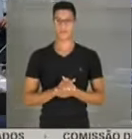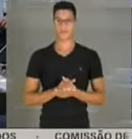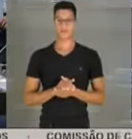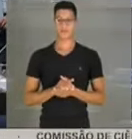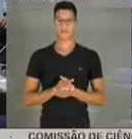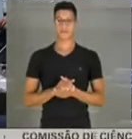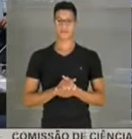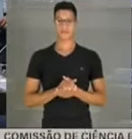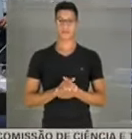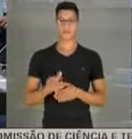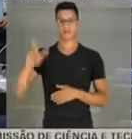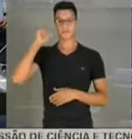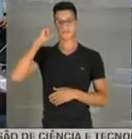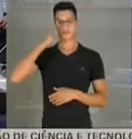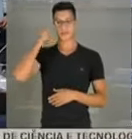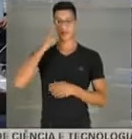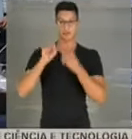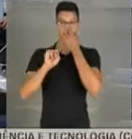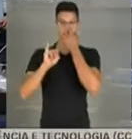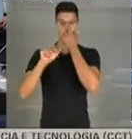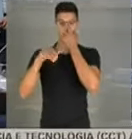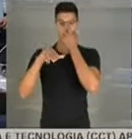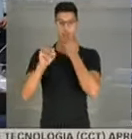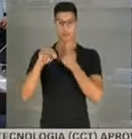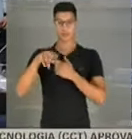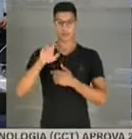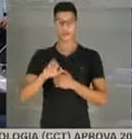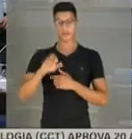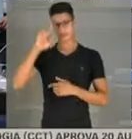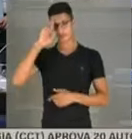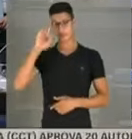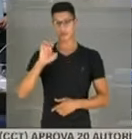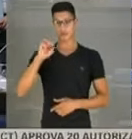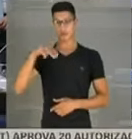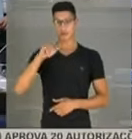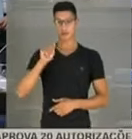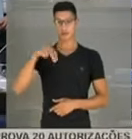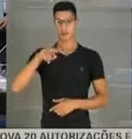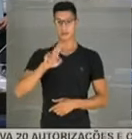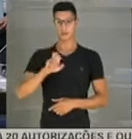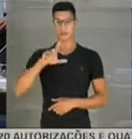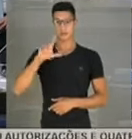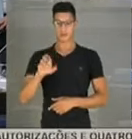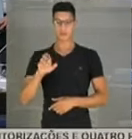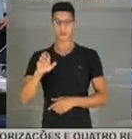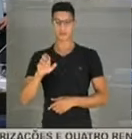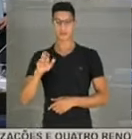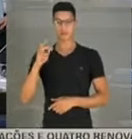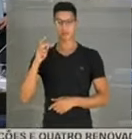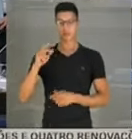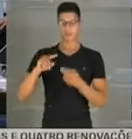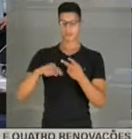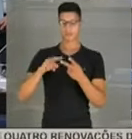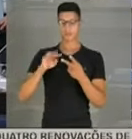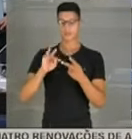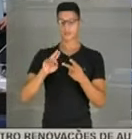Antes de passar a senadora Simone Tebet, a senhora Emanuele Medrades e o senhor Túlio